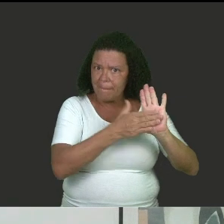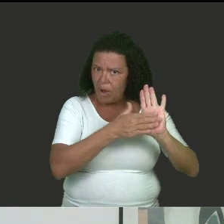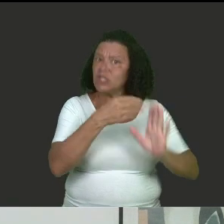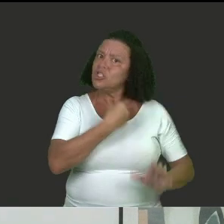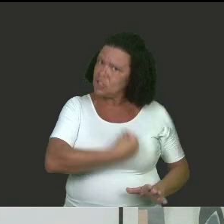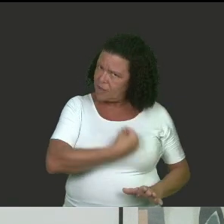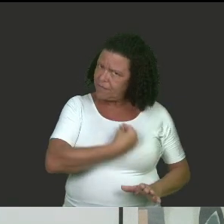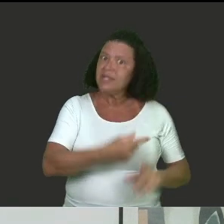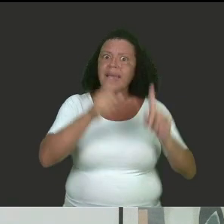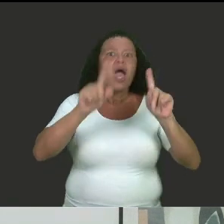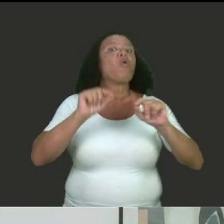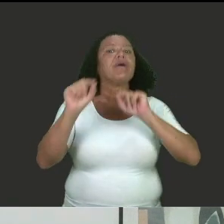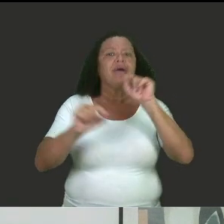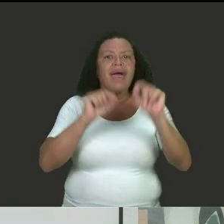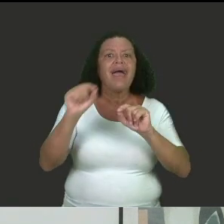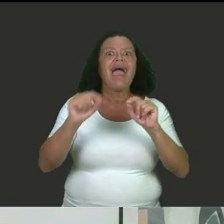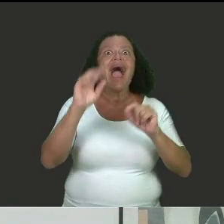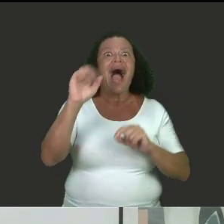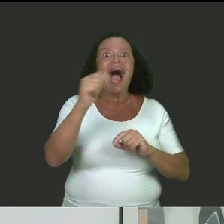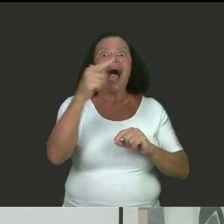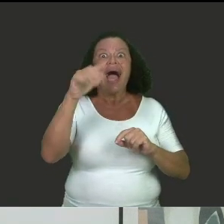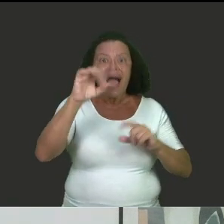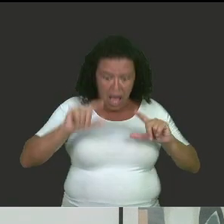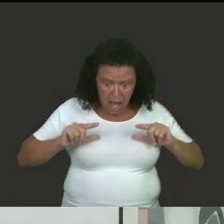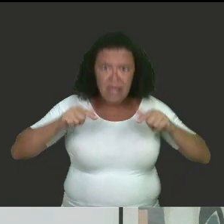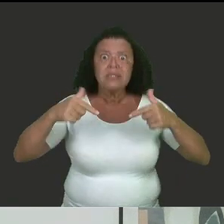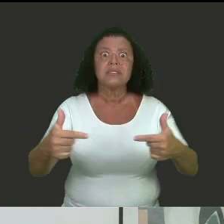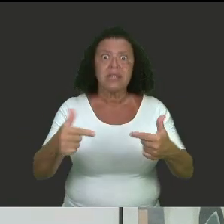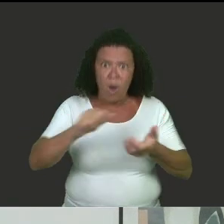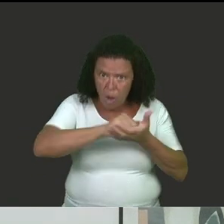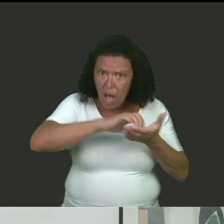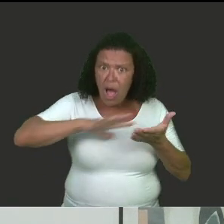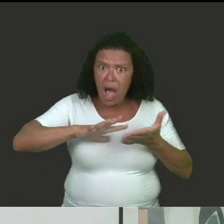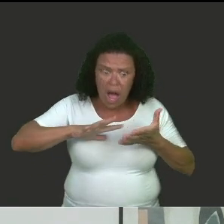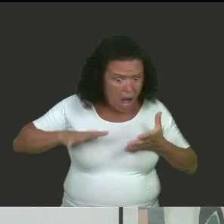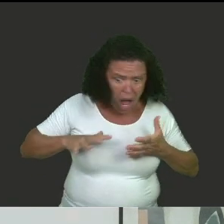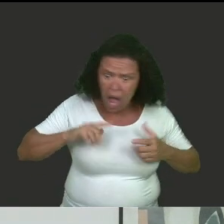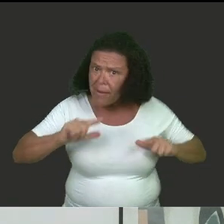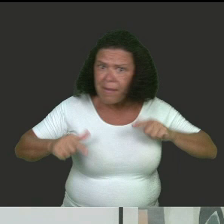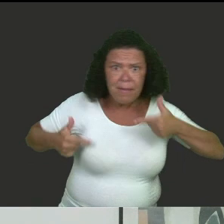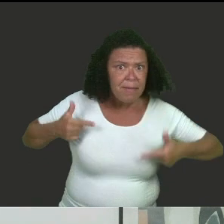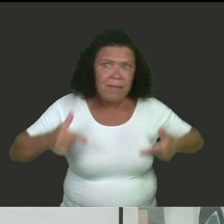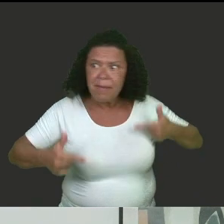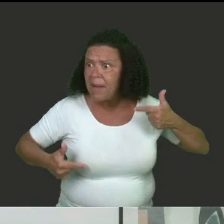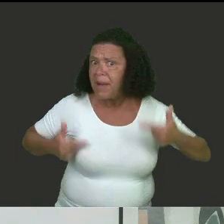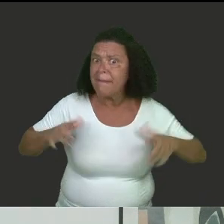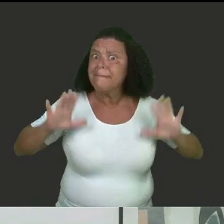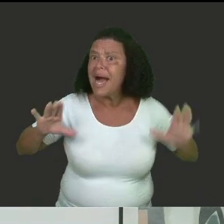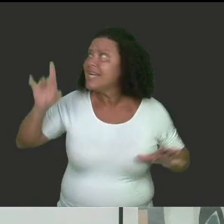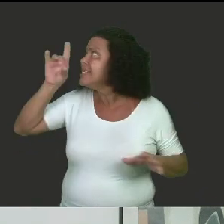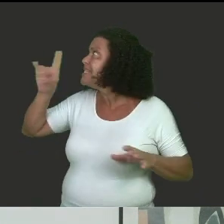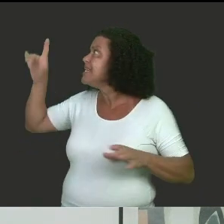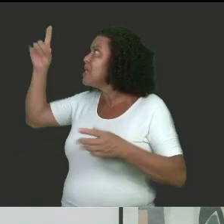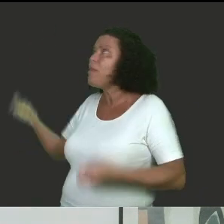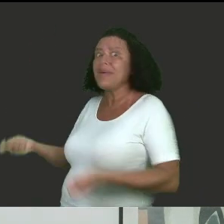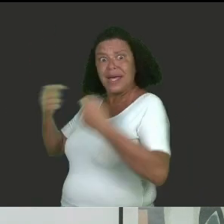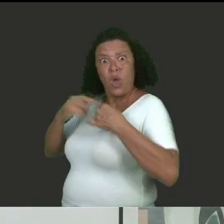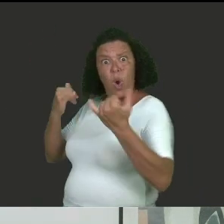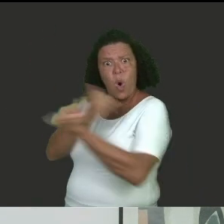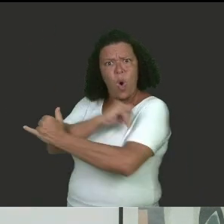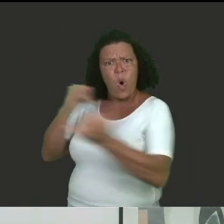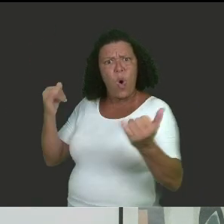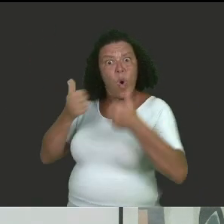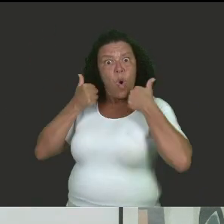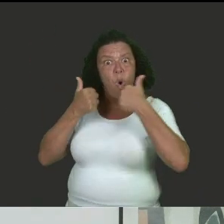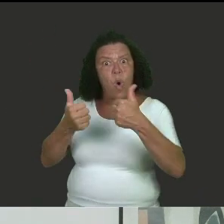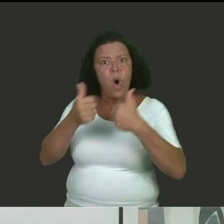ação, é a atividade. Ou seja, eu tenho essas dificuldades, mas Deus me concedeu energia suficiente